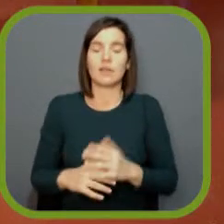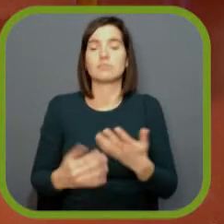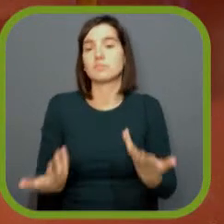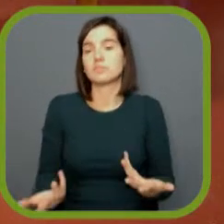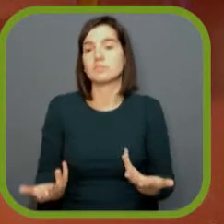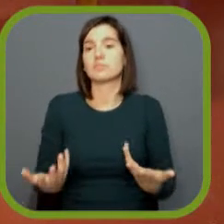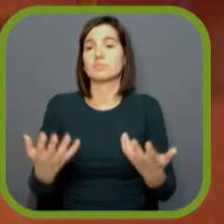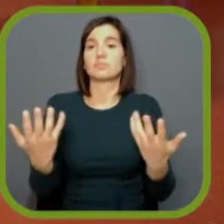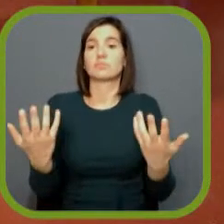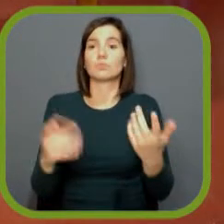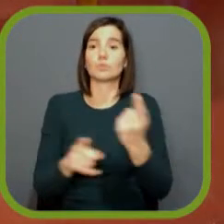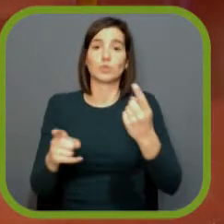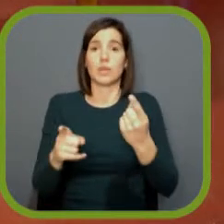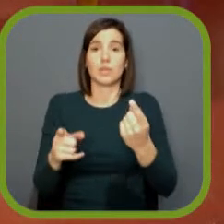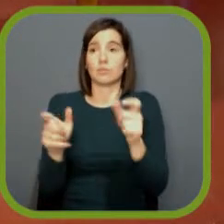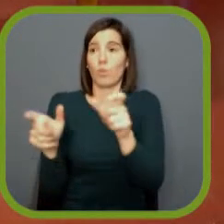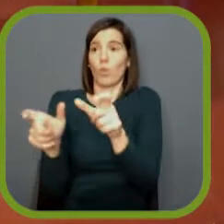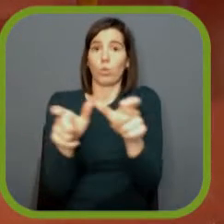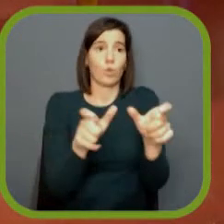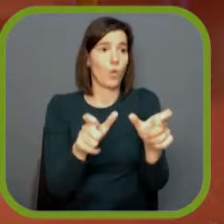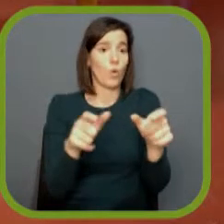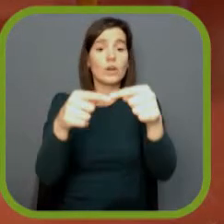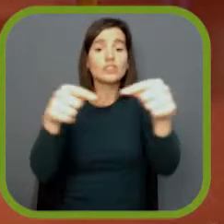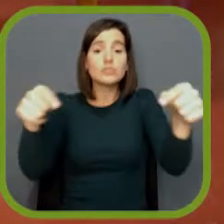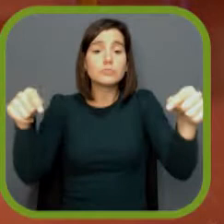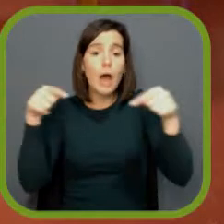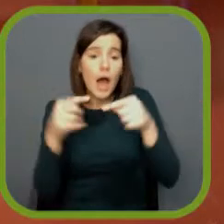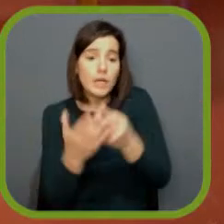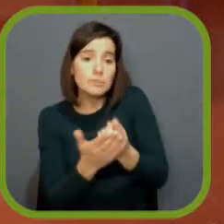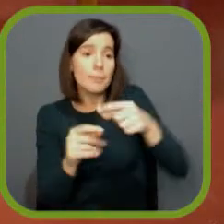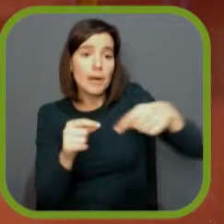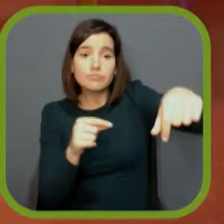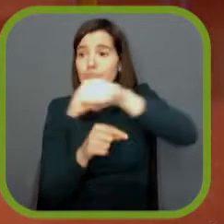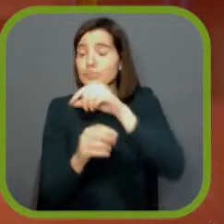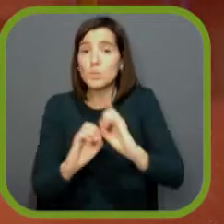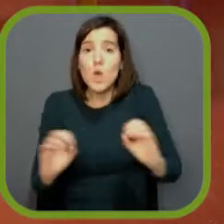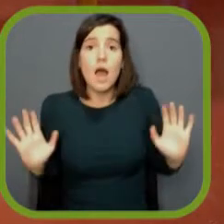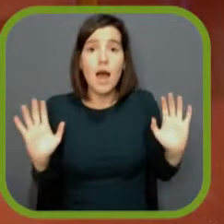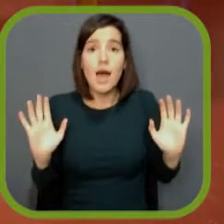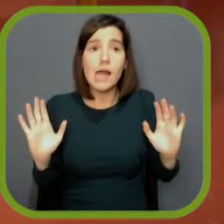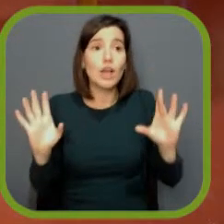Desde logo que estamos a falar de um espaço desterritorializado, descentralizado,